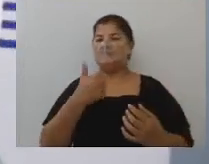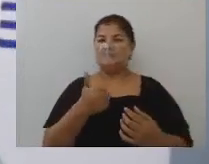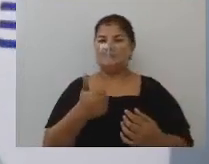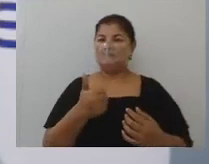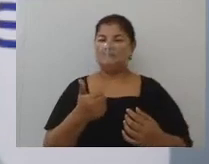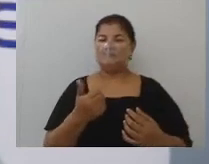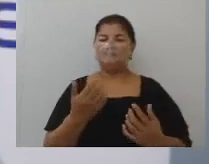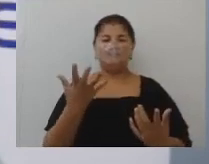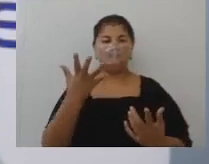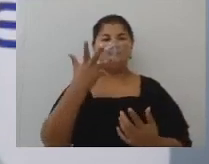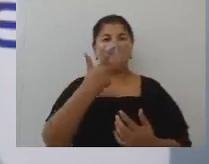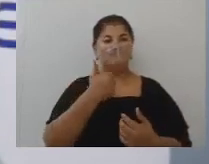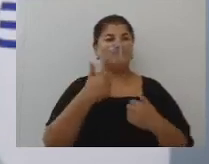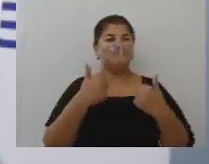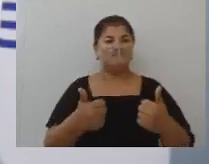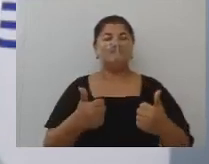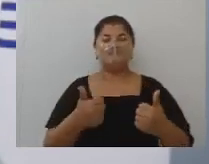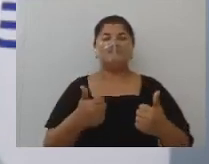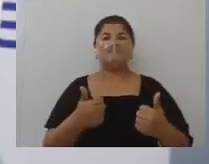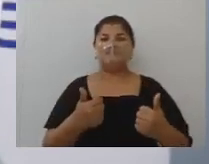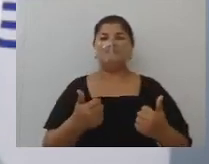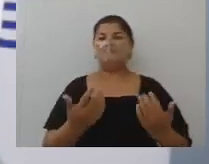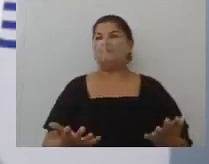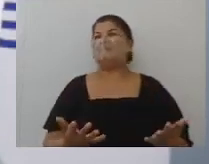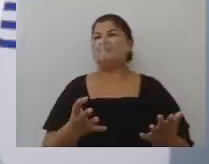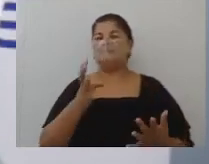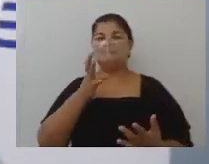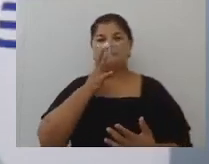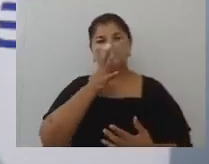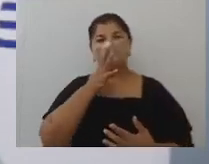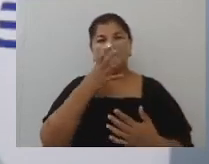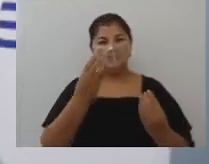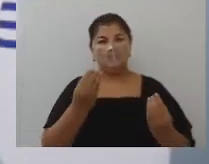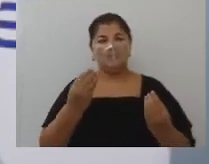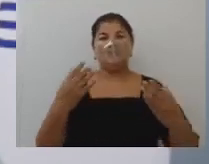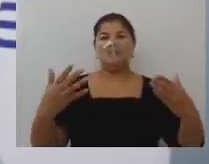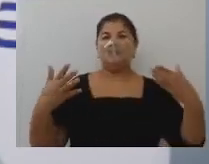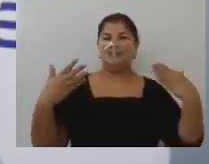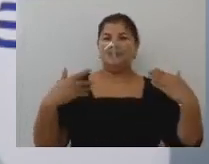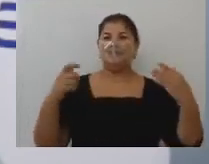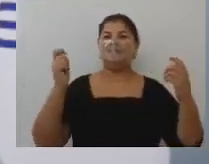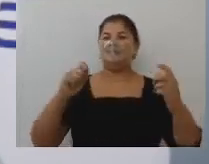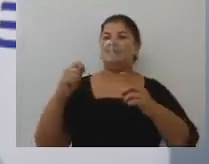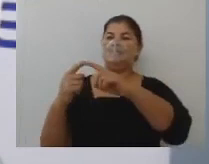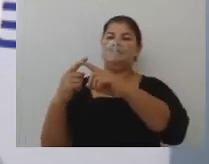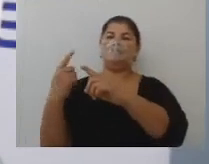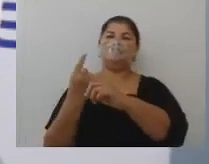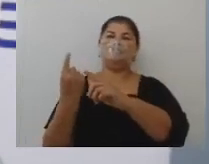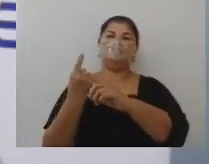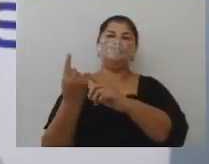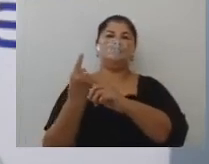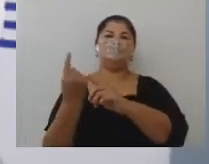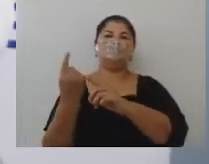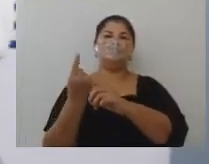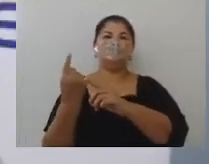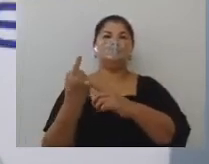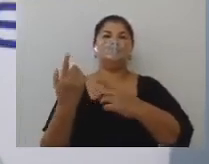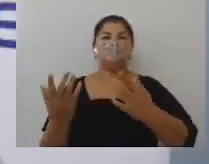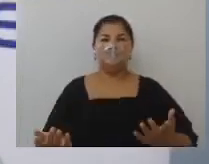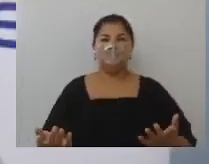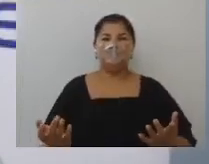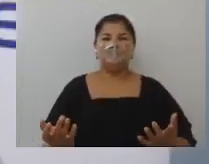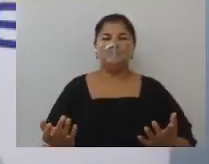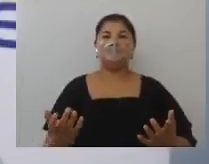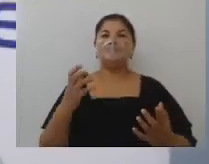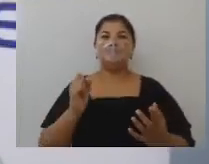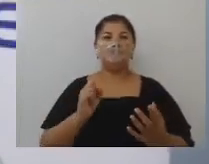Fantástico! Não é incrível isso, pessoal? Não é incrível? Com calor eu consigo girar uma ventania. Eu posso